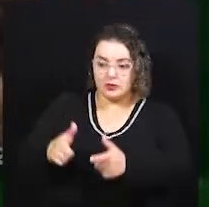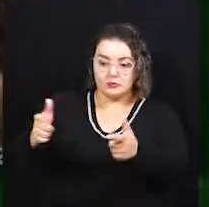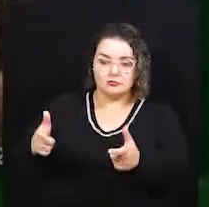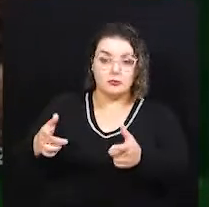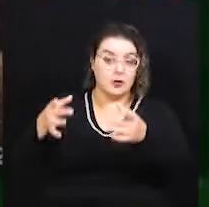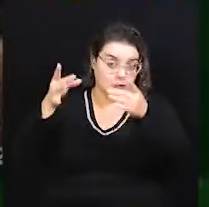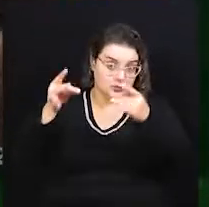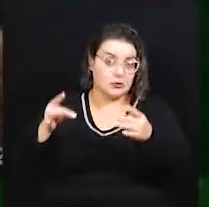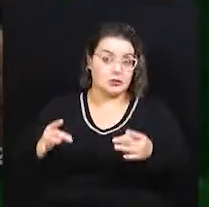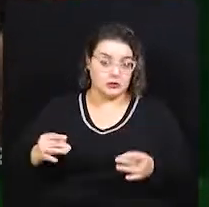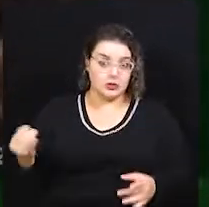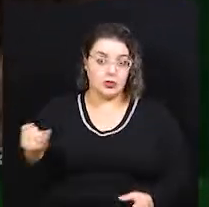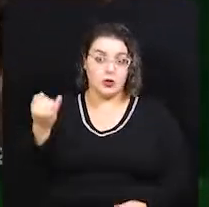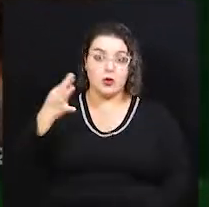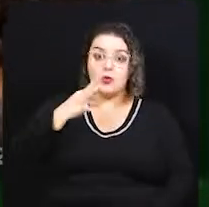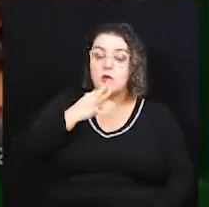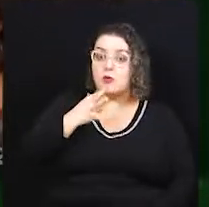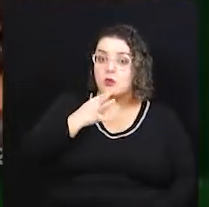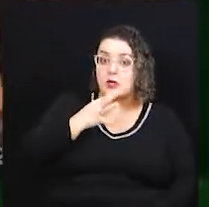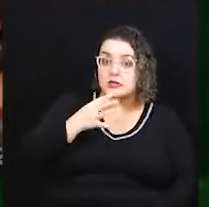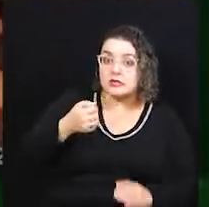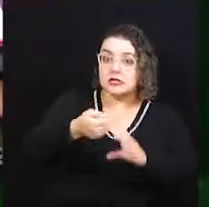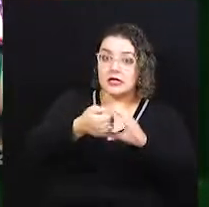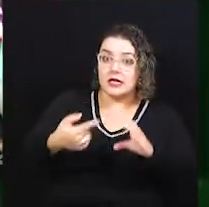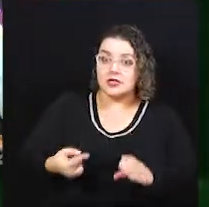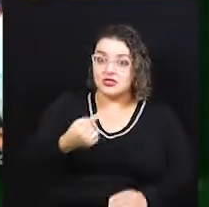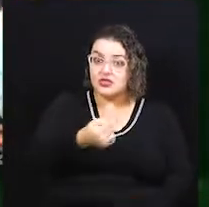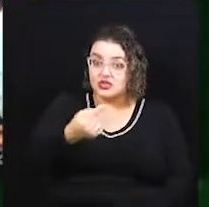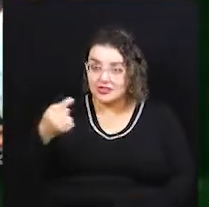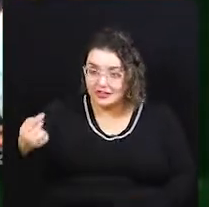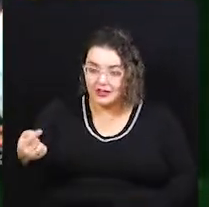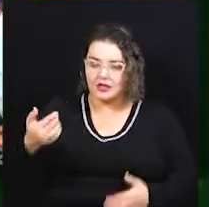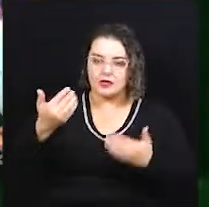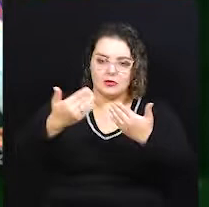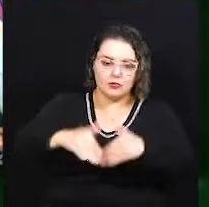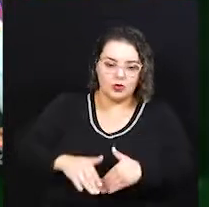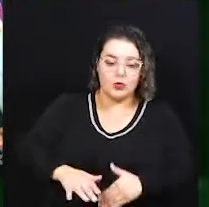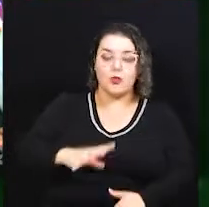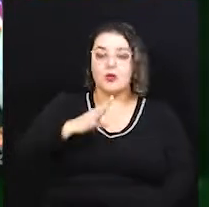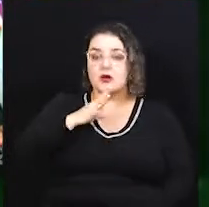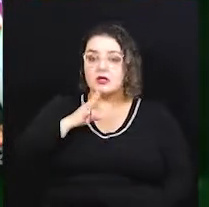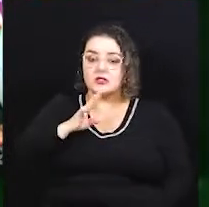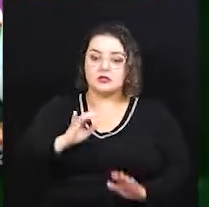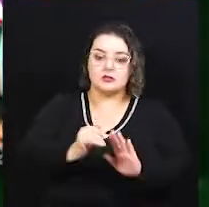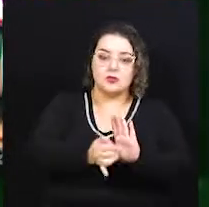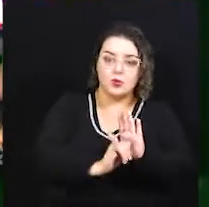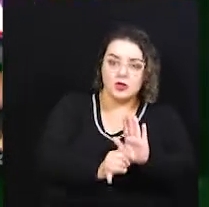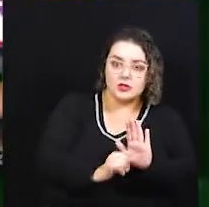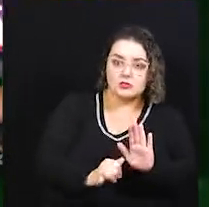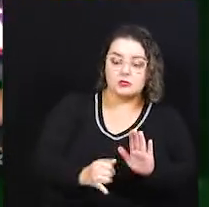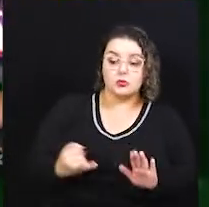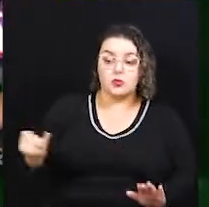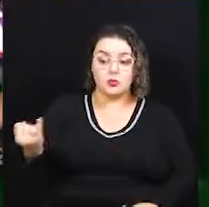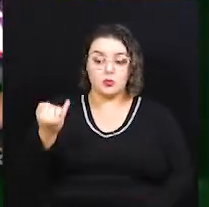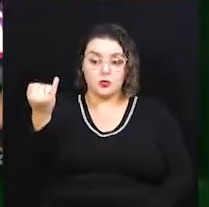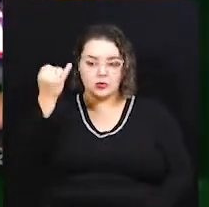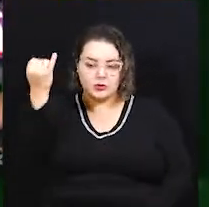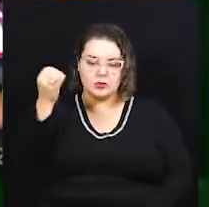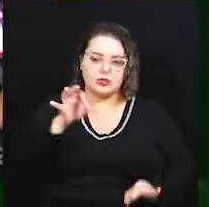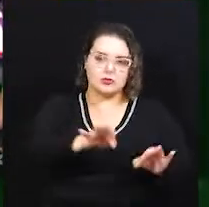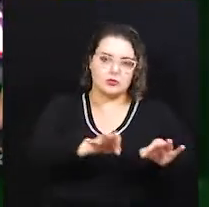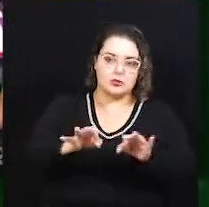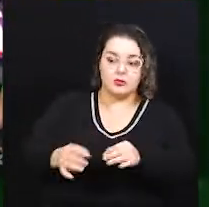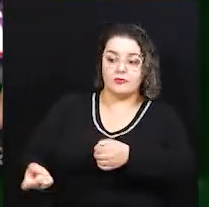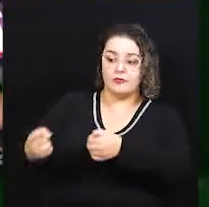detalhe é um detalhe importante. Conhecer a característica de cada prova, conhecer o edital, é importantíssimo para a preparação. E